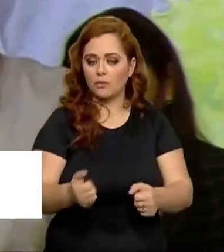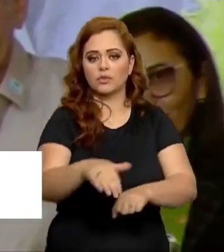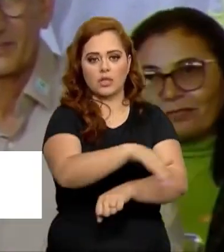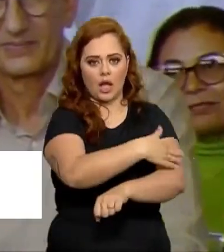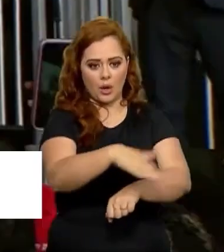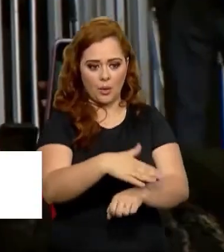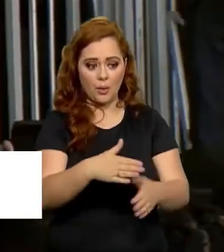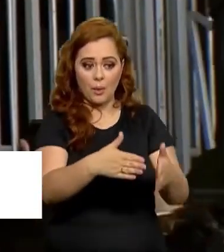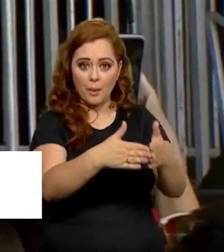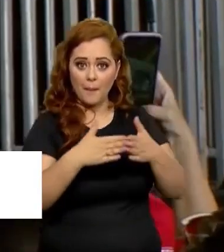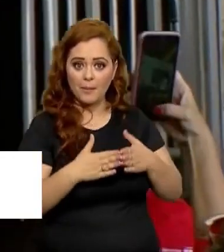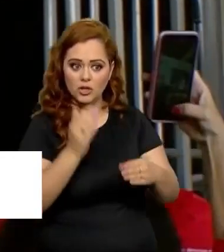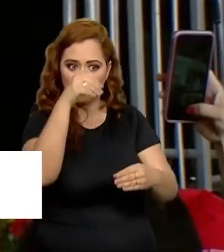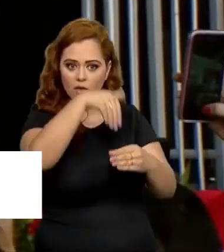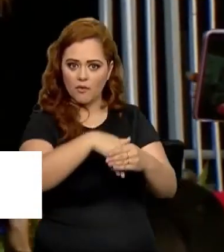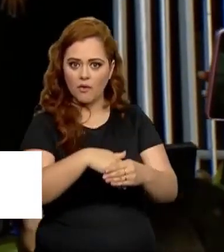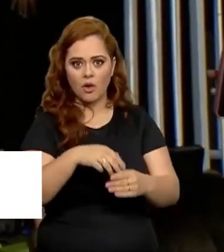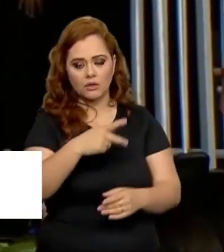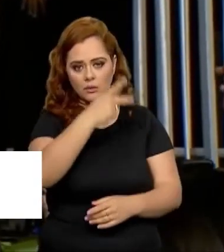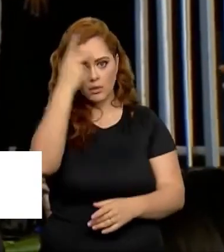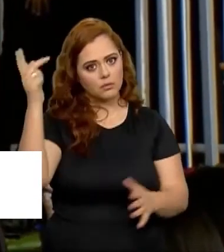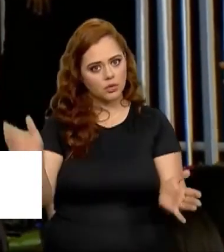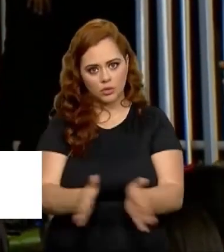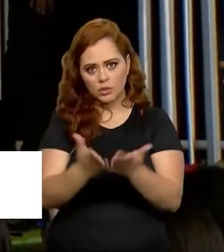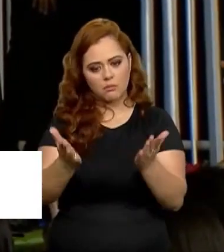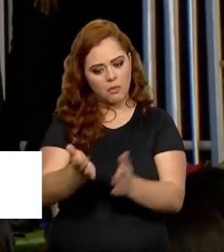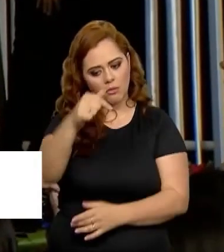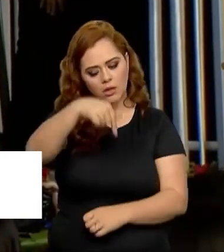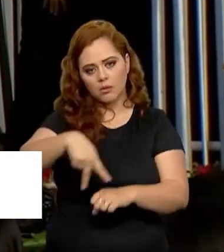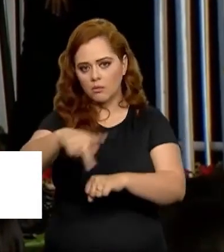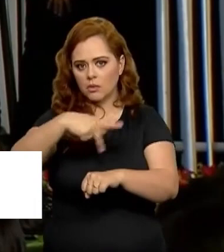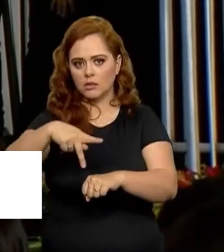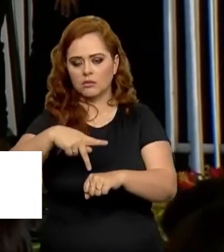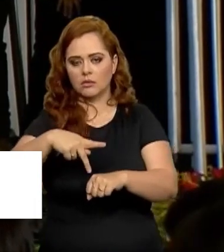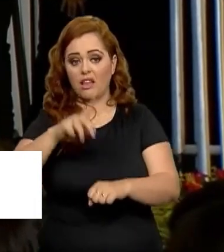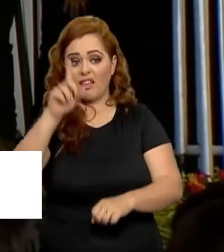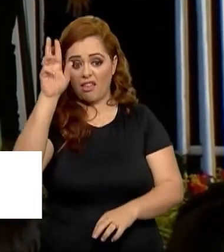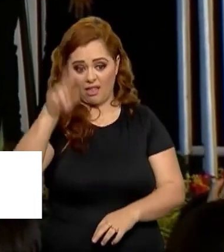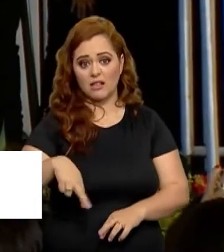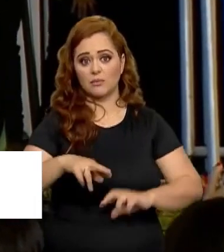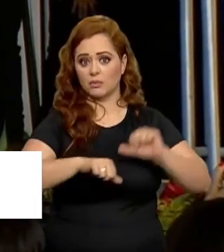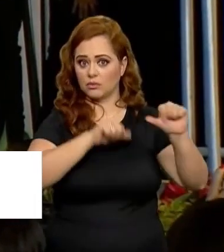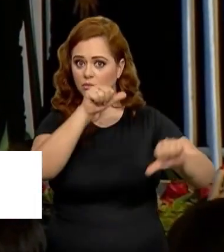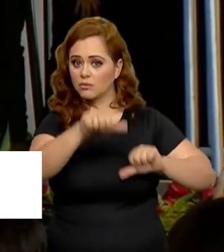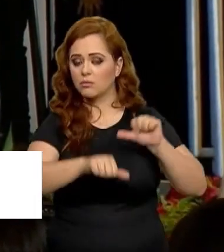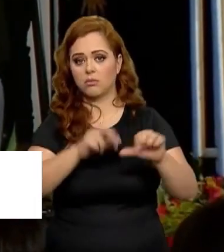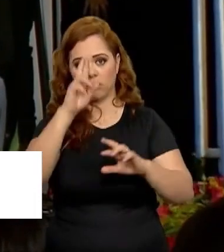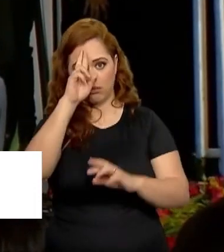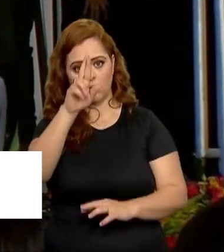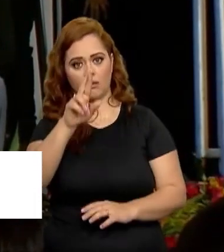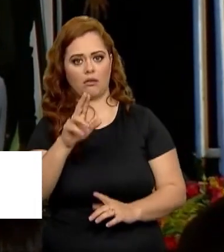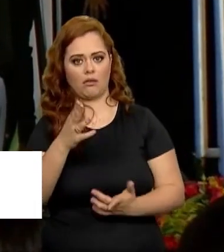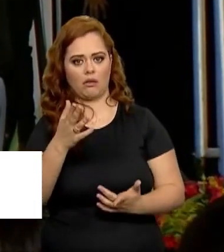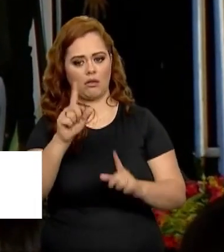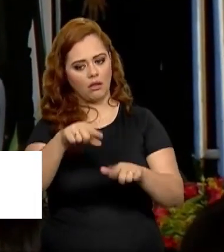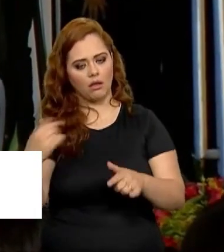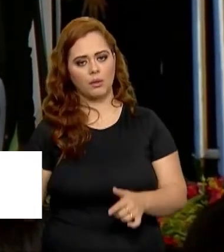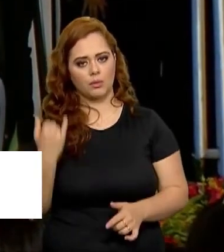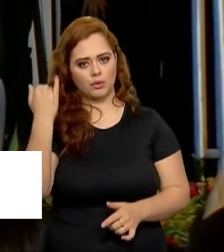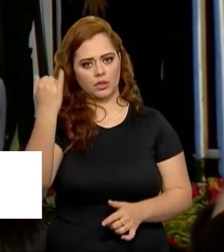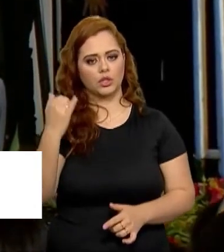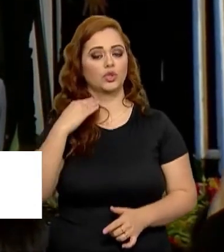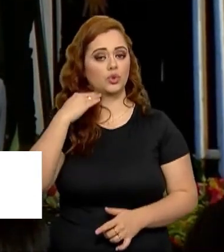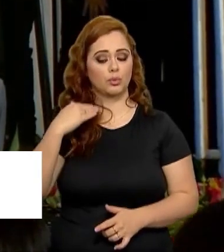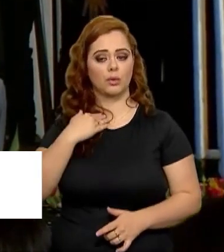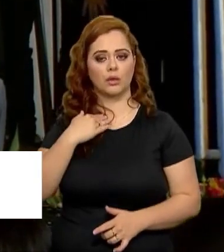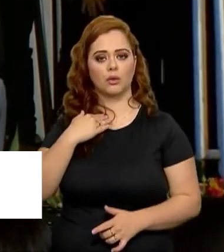para os pobres desse país. E é eles que são responsáveis pela mudança. Por isso é importante um banco